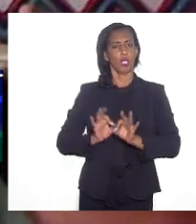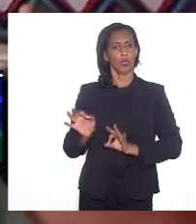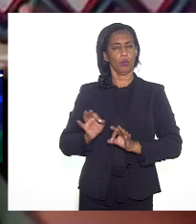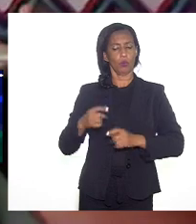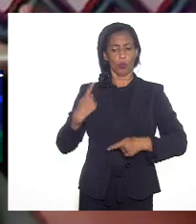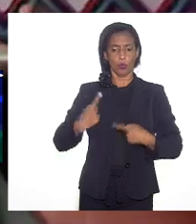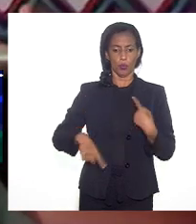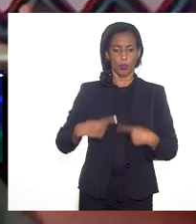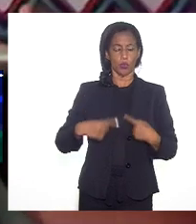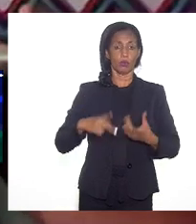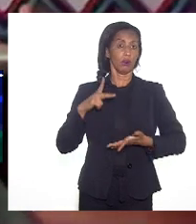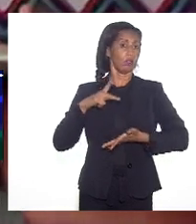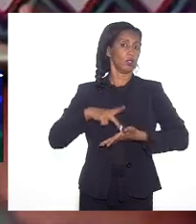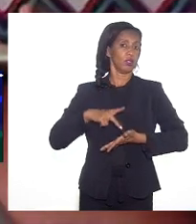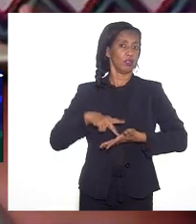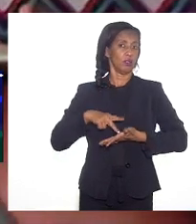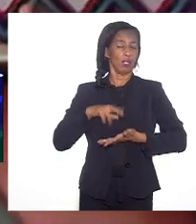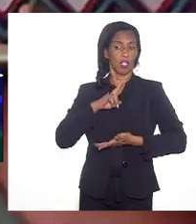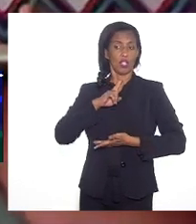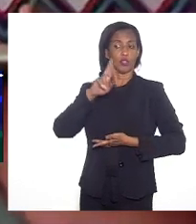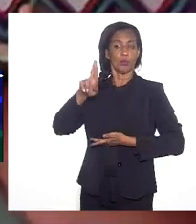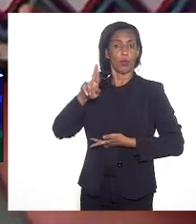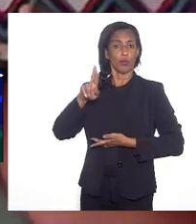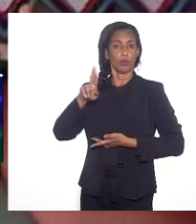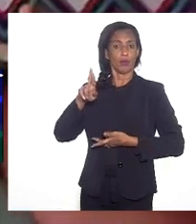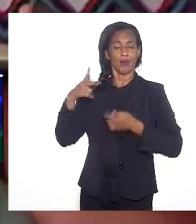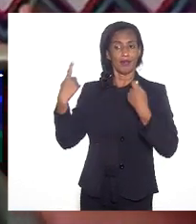fato, respondam à necessidade